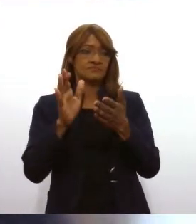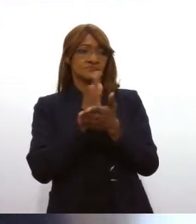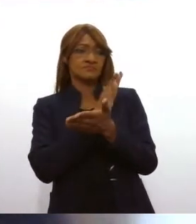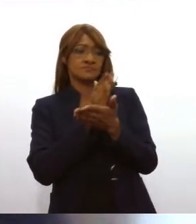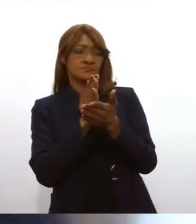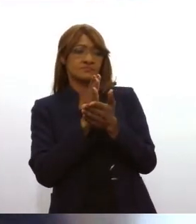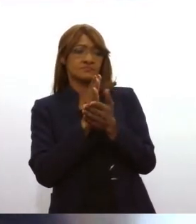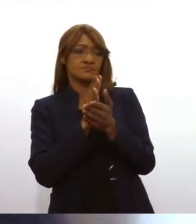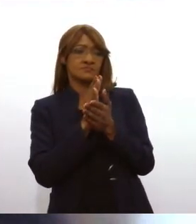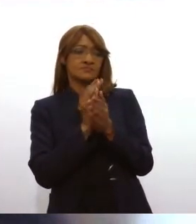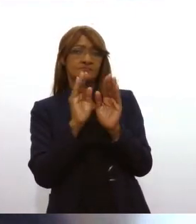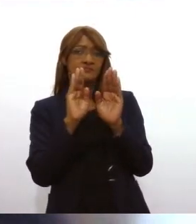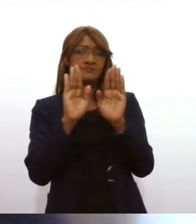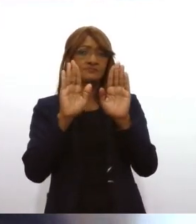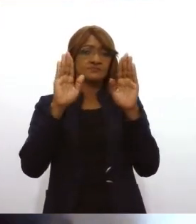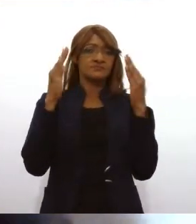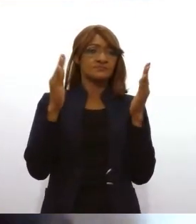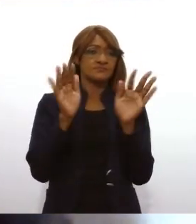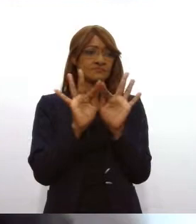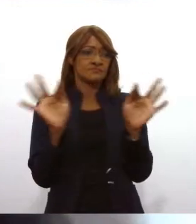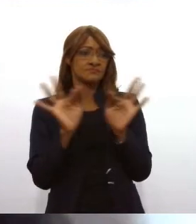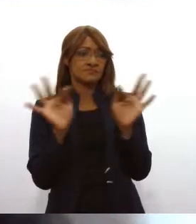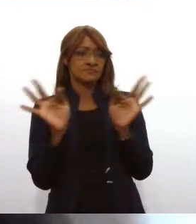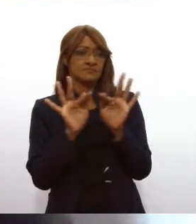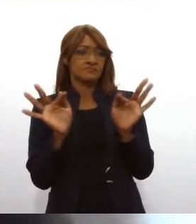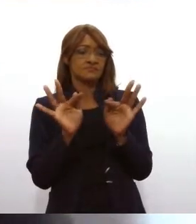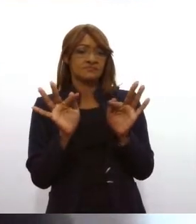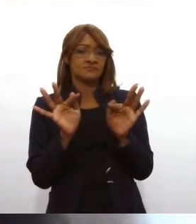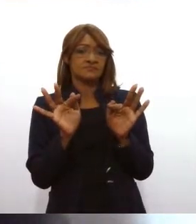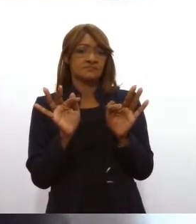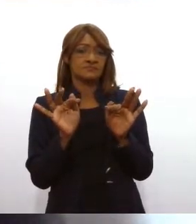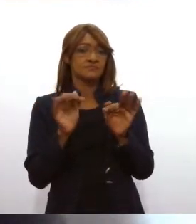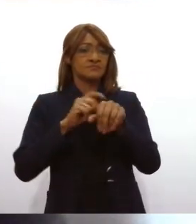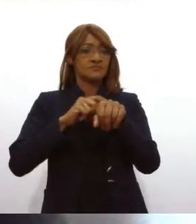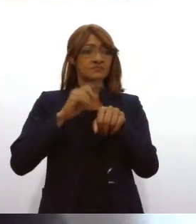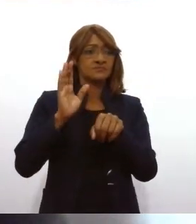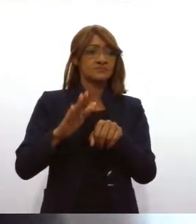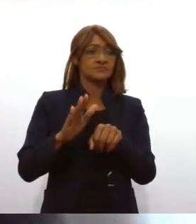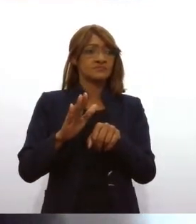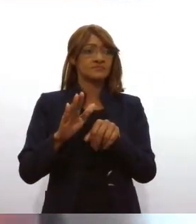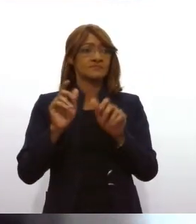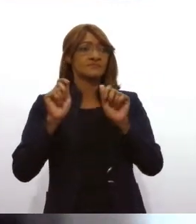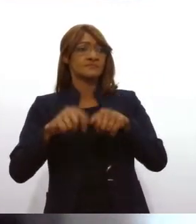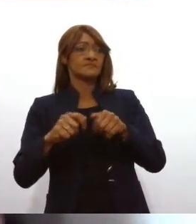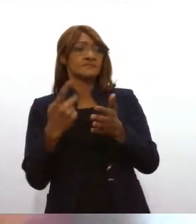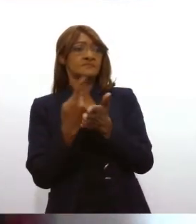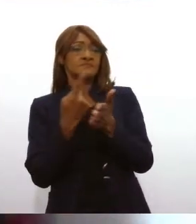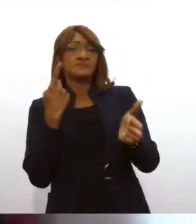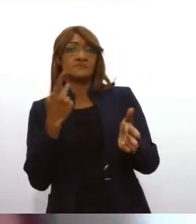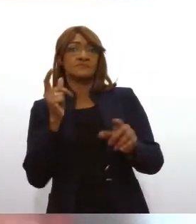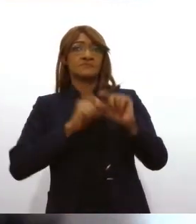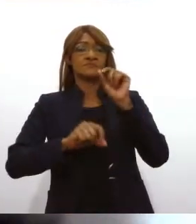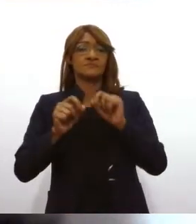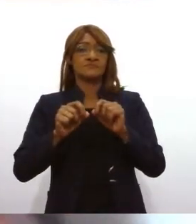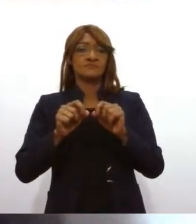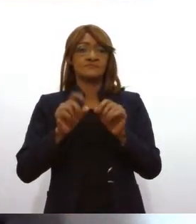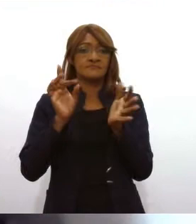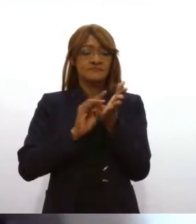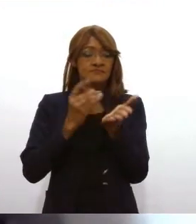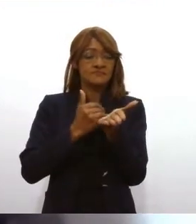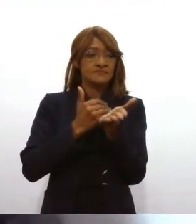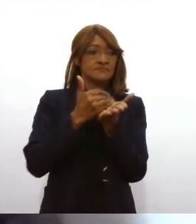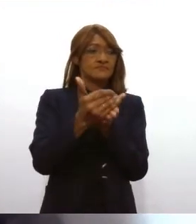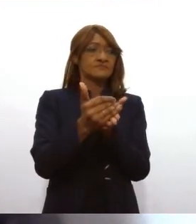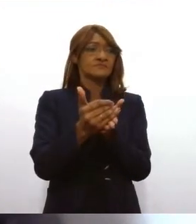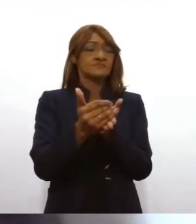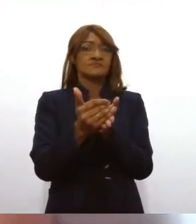possam, inclusive, não ser viáveis financeiramente no primeiro momento, eles vão precisar acontecer, para que isso comece, né, a catraca a